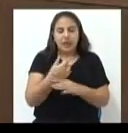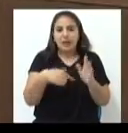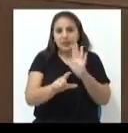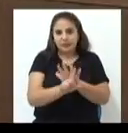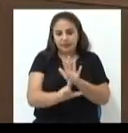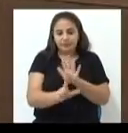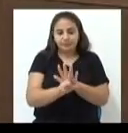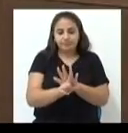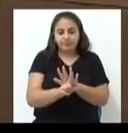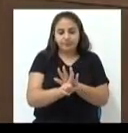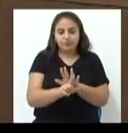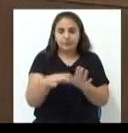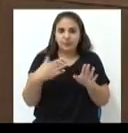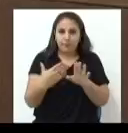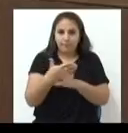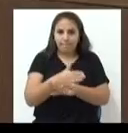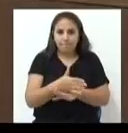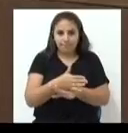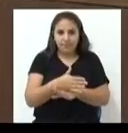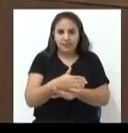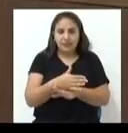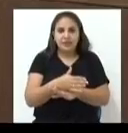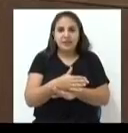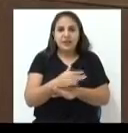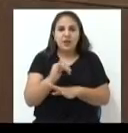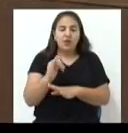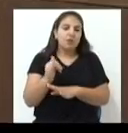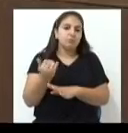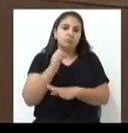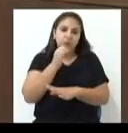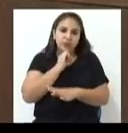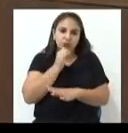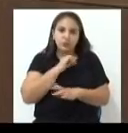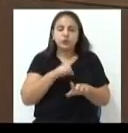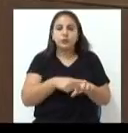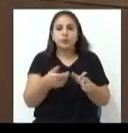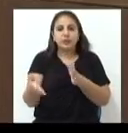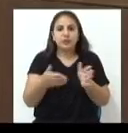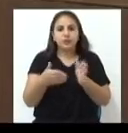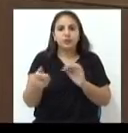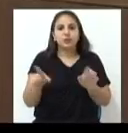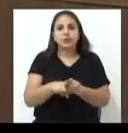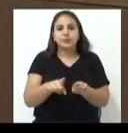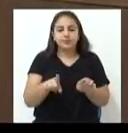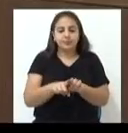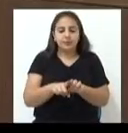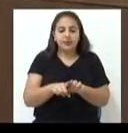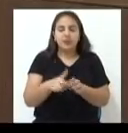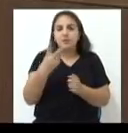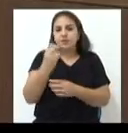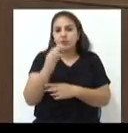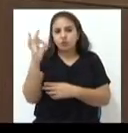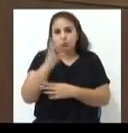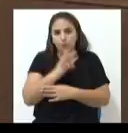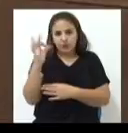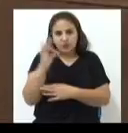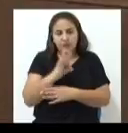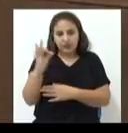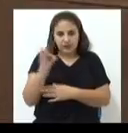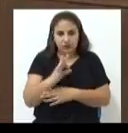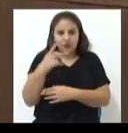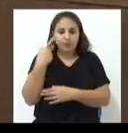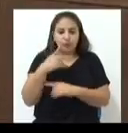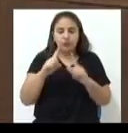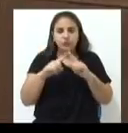lei que dá a isenção ao idoso naquela época, né? Os 20% dos idosos nas